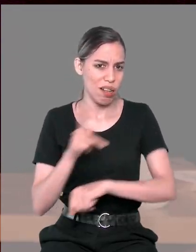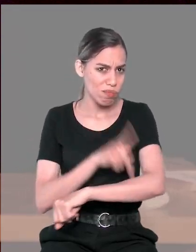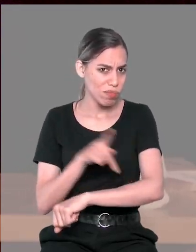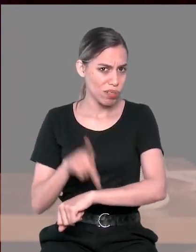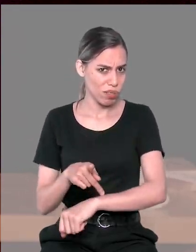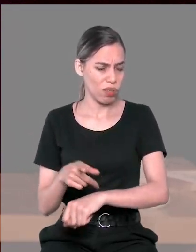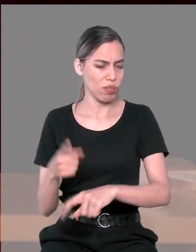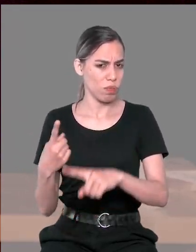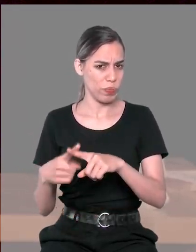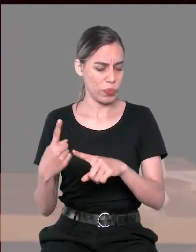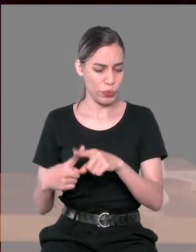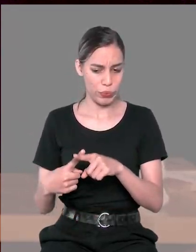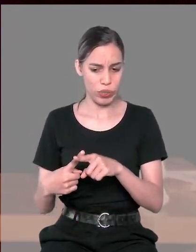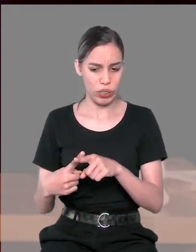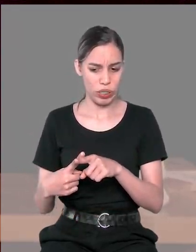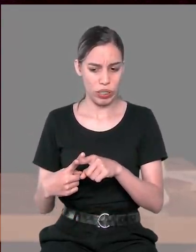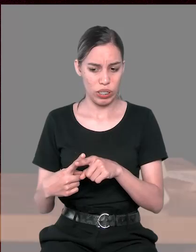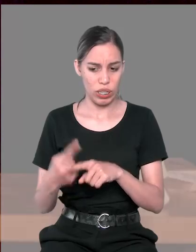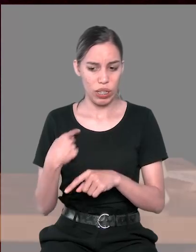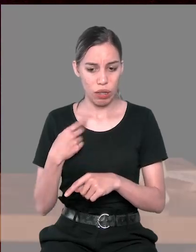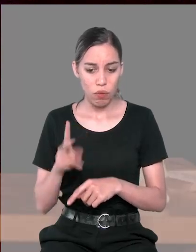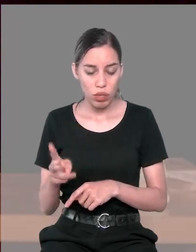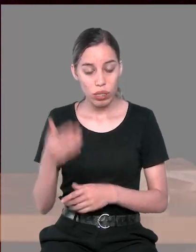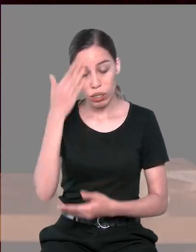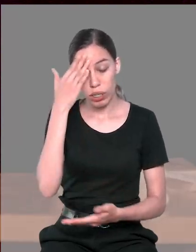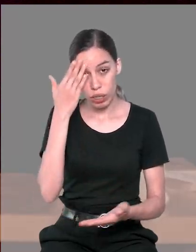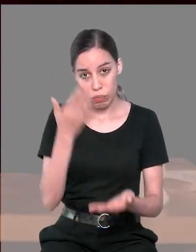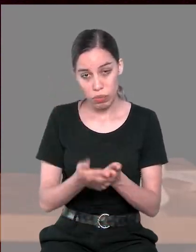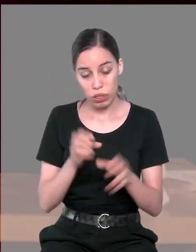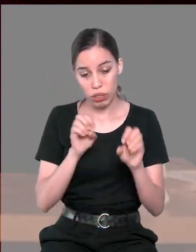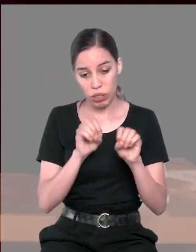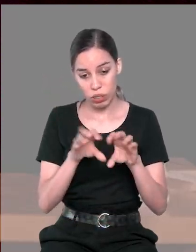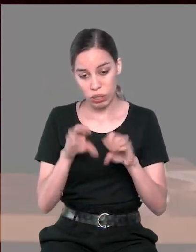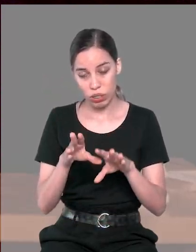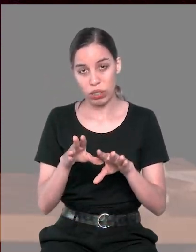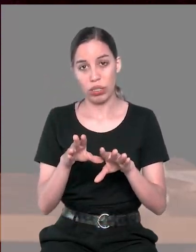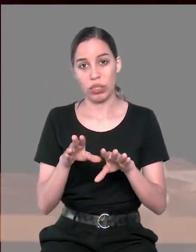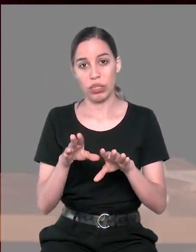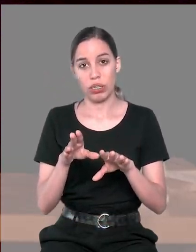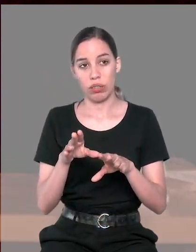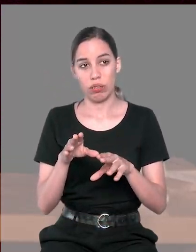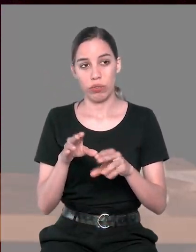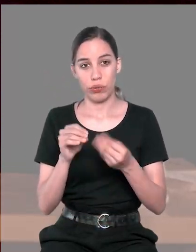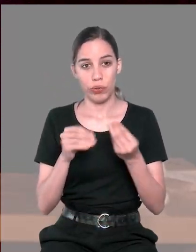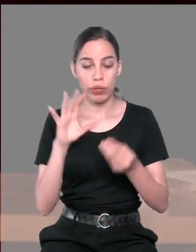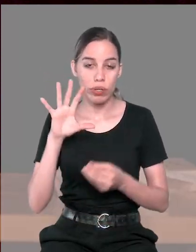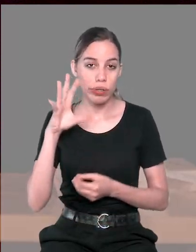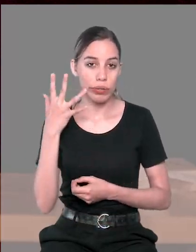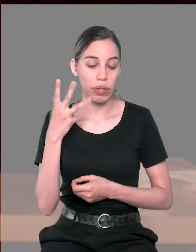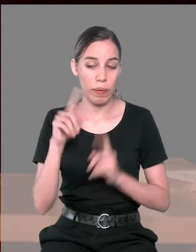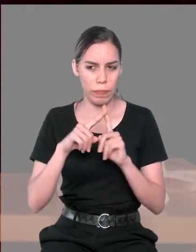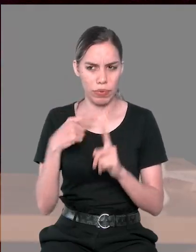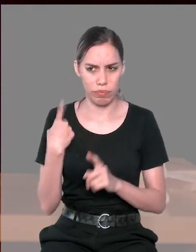né? Porque eu sempre acreditei no ensino como solução, né? E hoje a